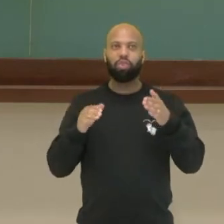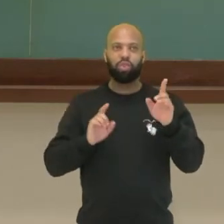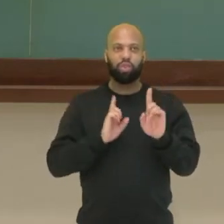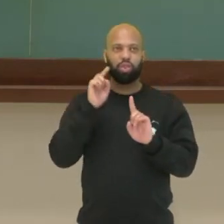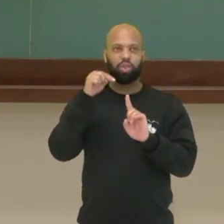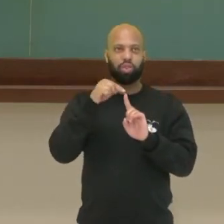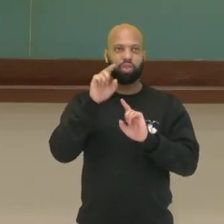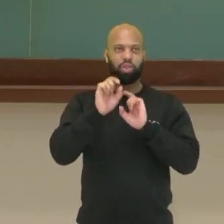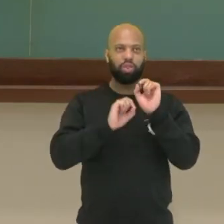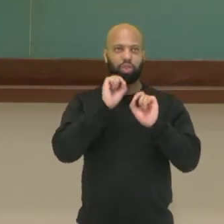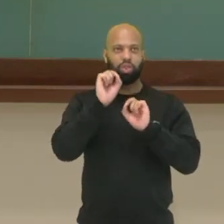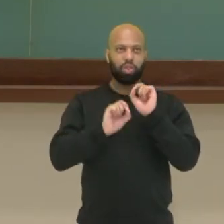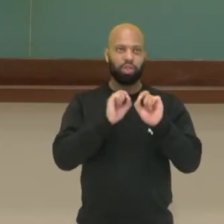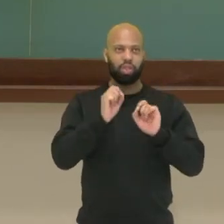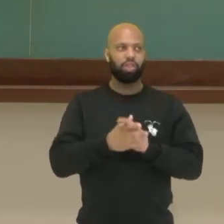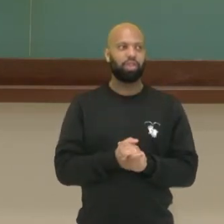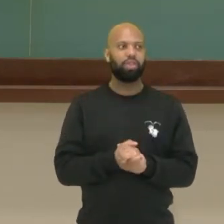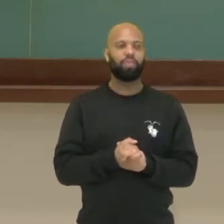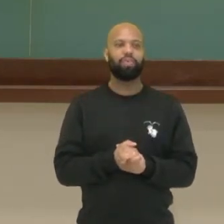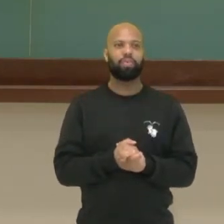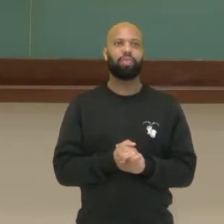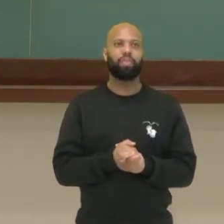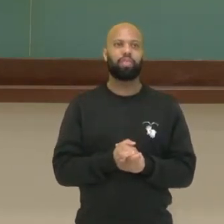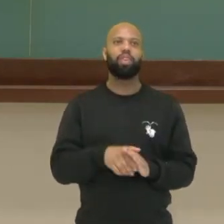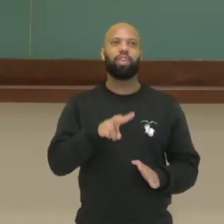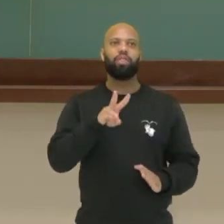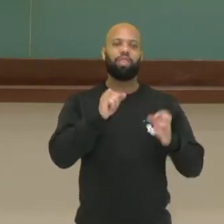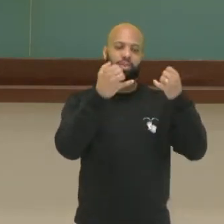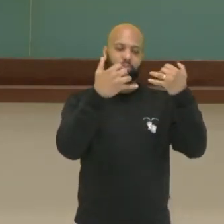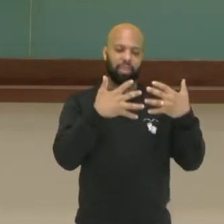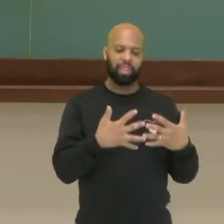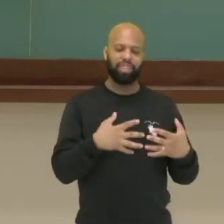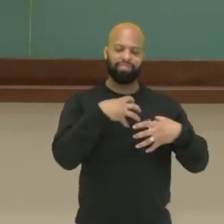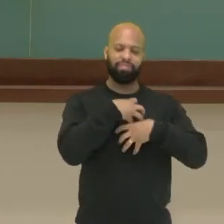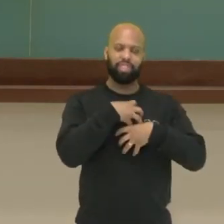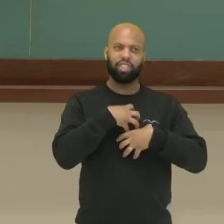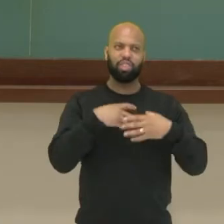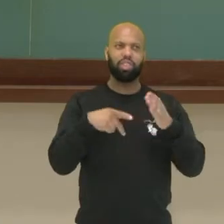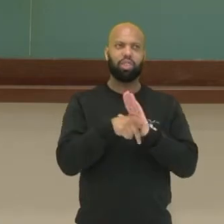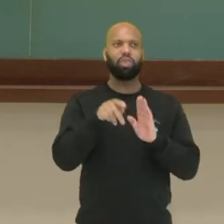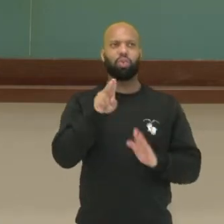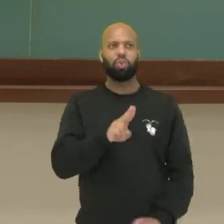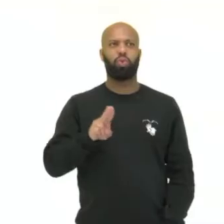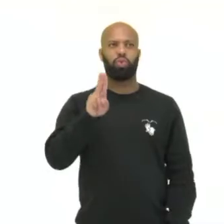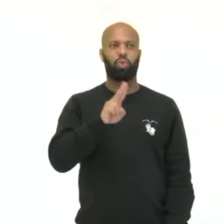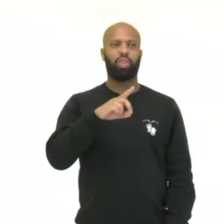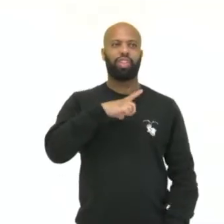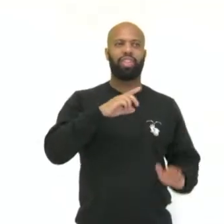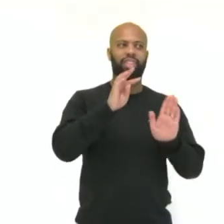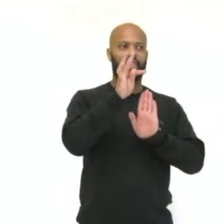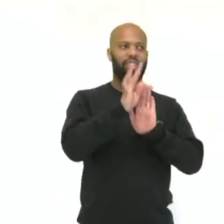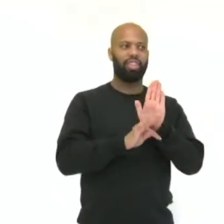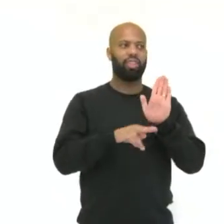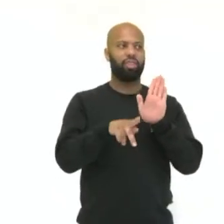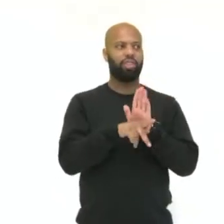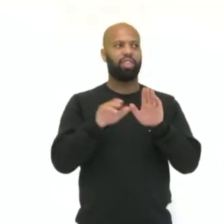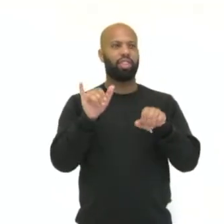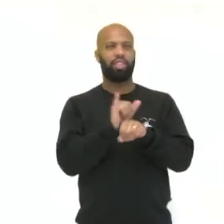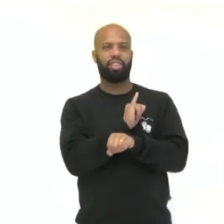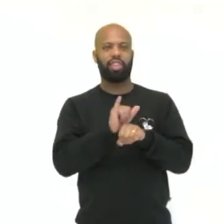dia. Então, o que nós temos aqui para trabalhar? Explicar os efeitos e sentido do uso em textos de estratégia,